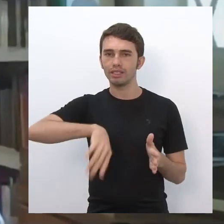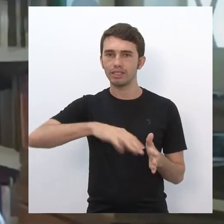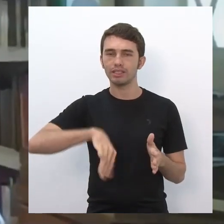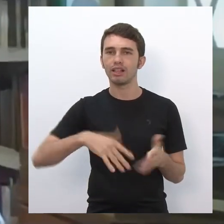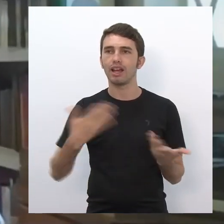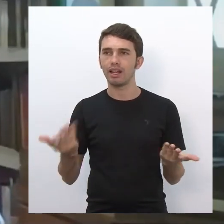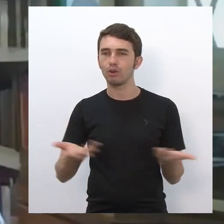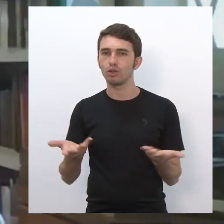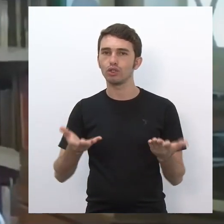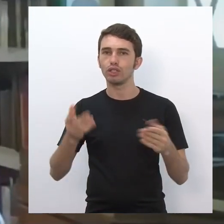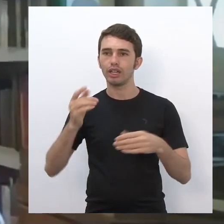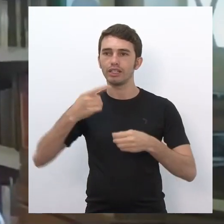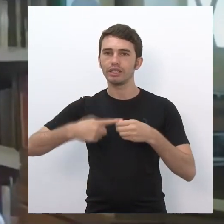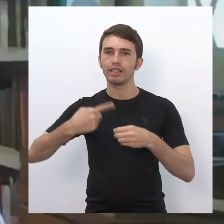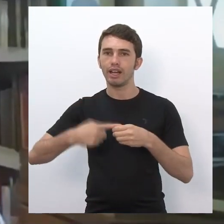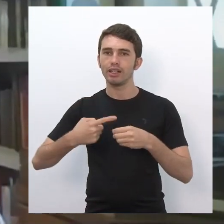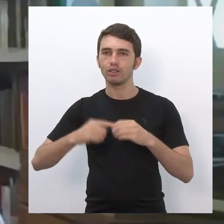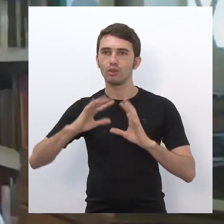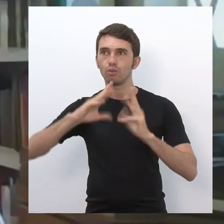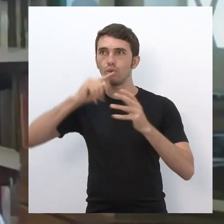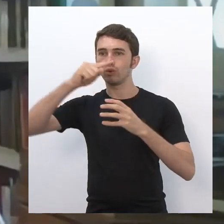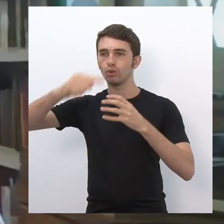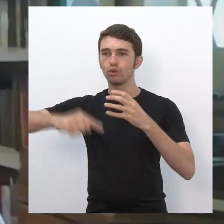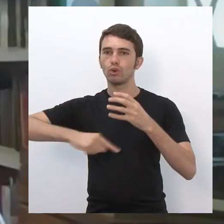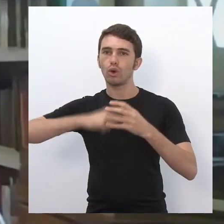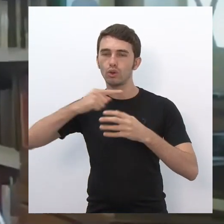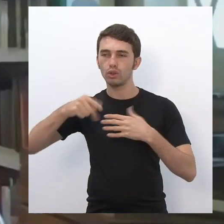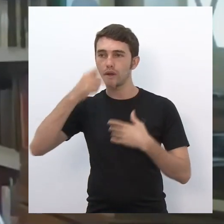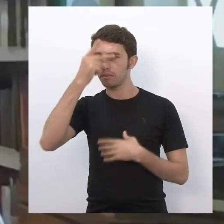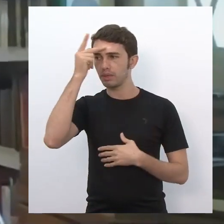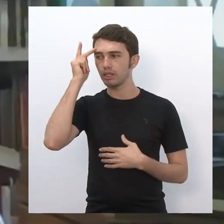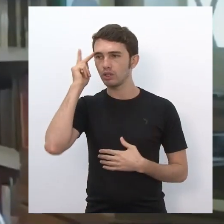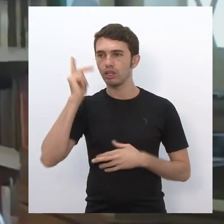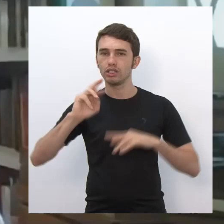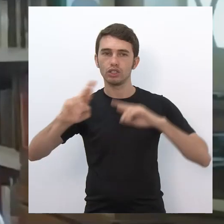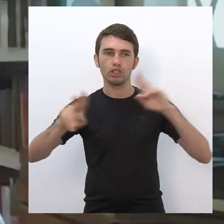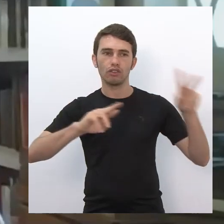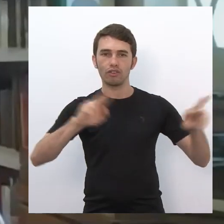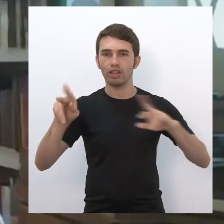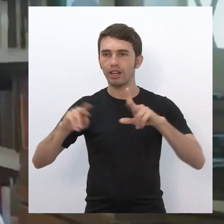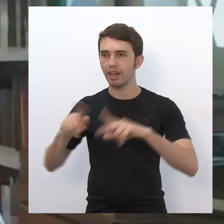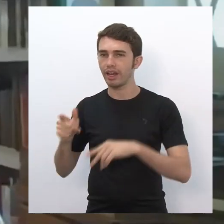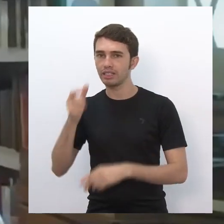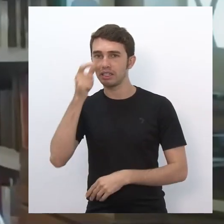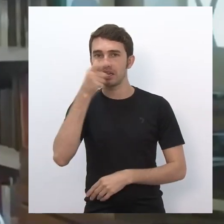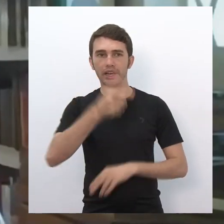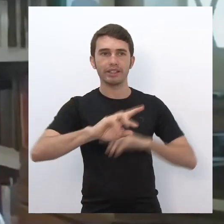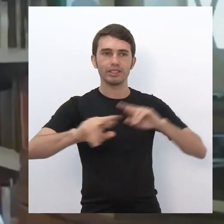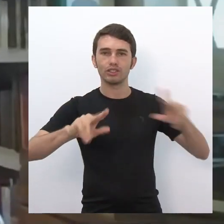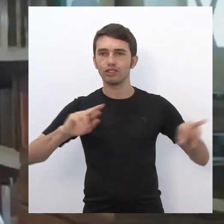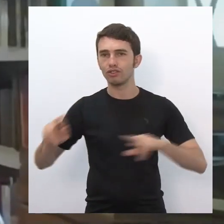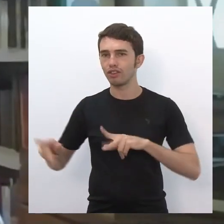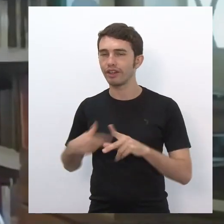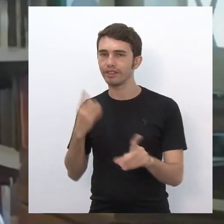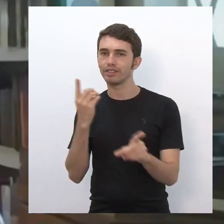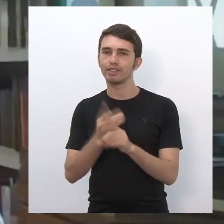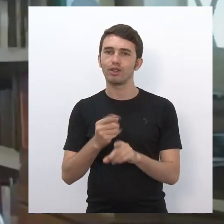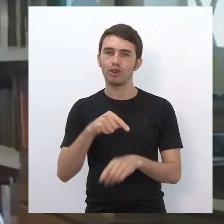hoje, no mundo inteiro, né? Onde pessoas diferentes, com interesses diferentes, se